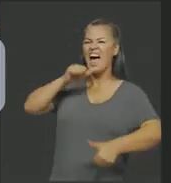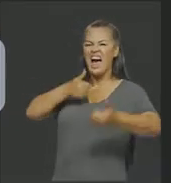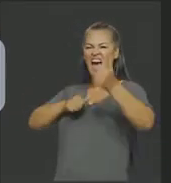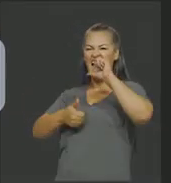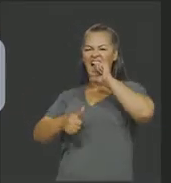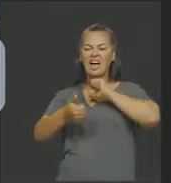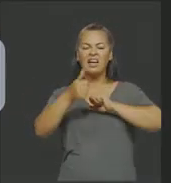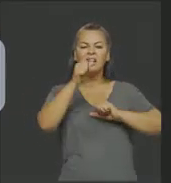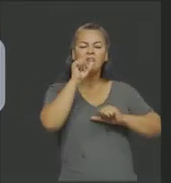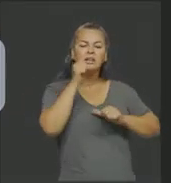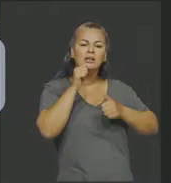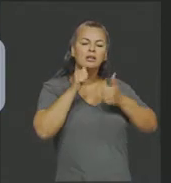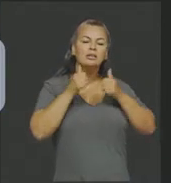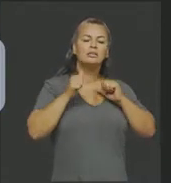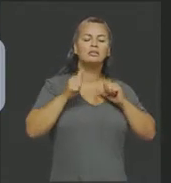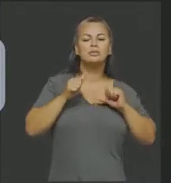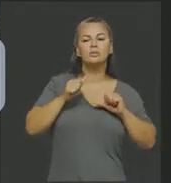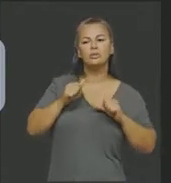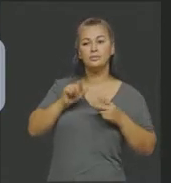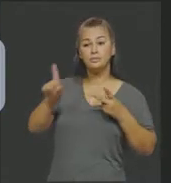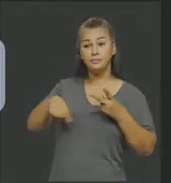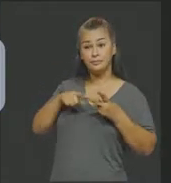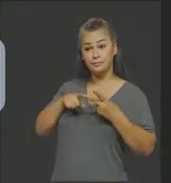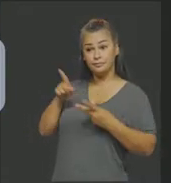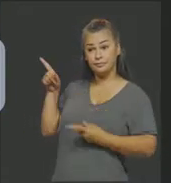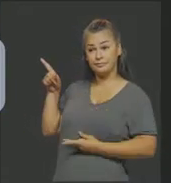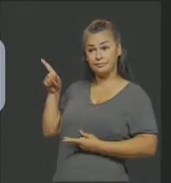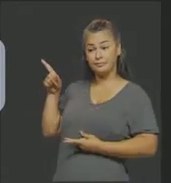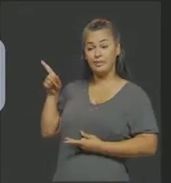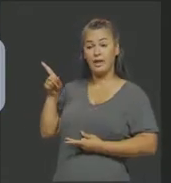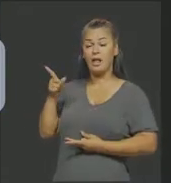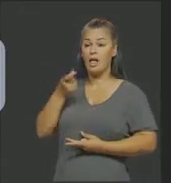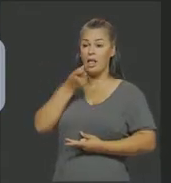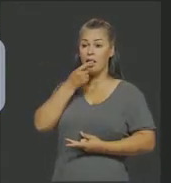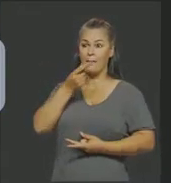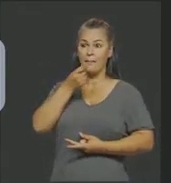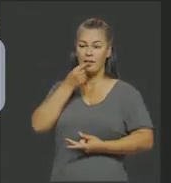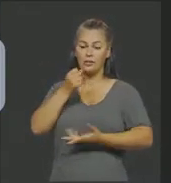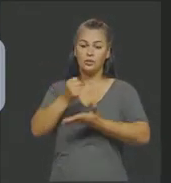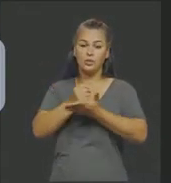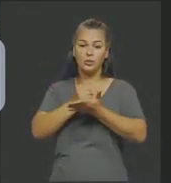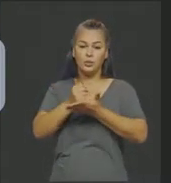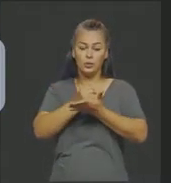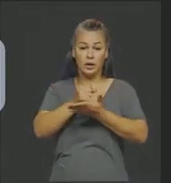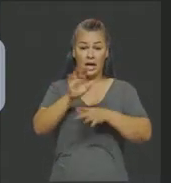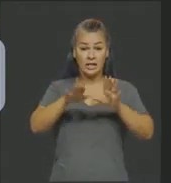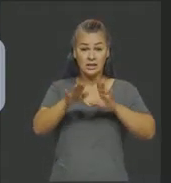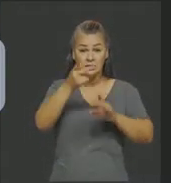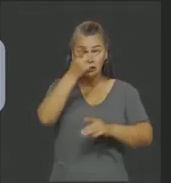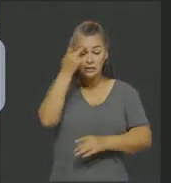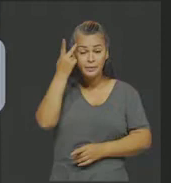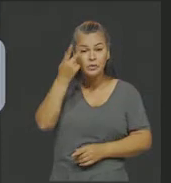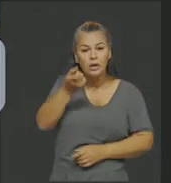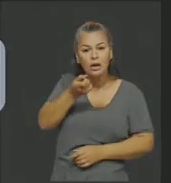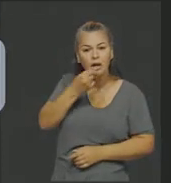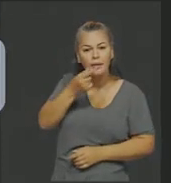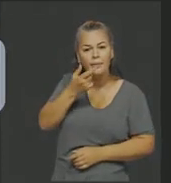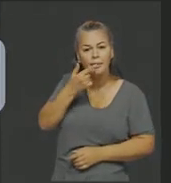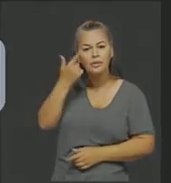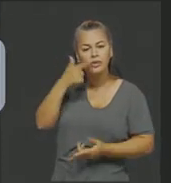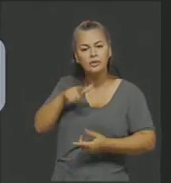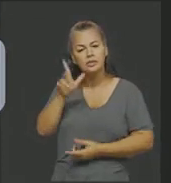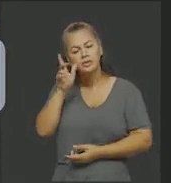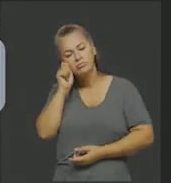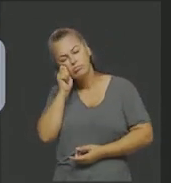tá? Os barbitúricos, que são sedativos, tá, gente? Tem gente que toma sedativo para poder dormir, né?